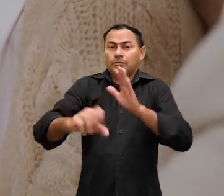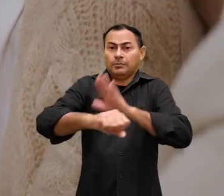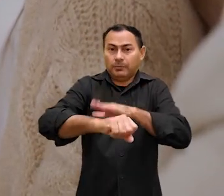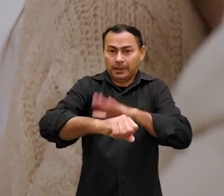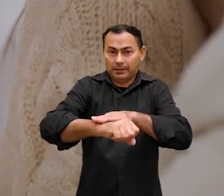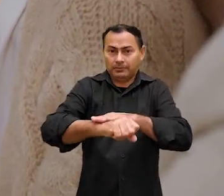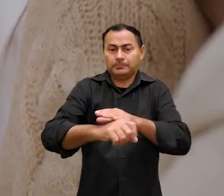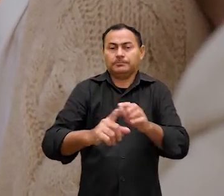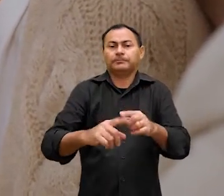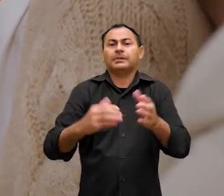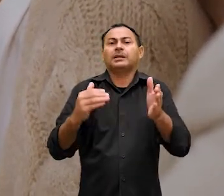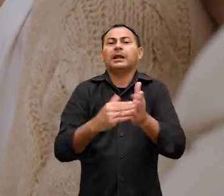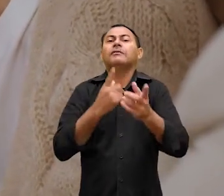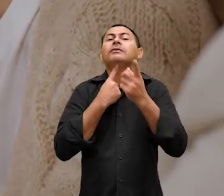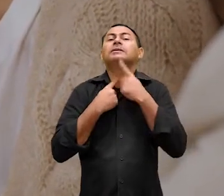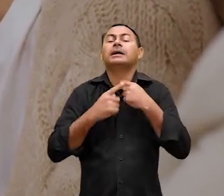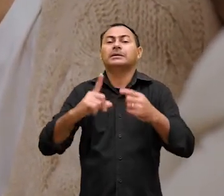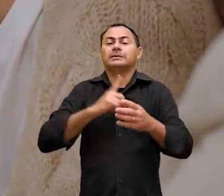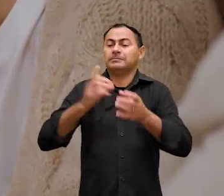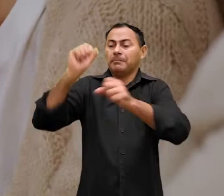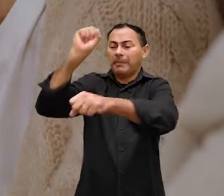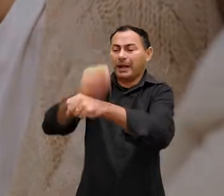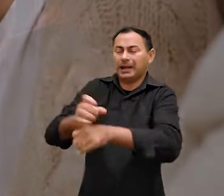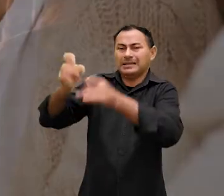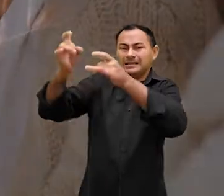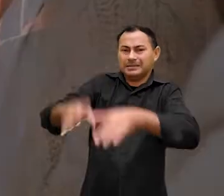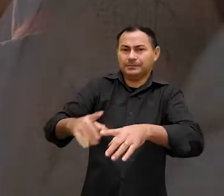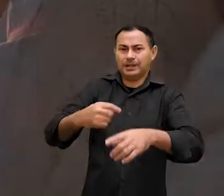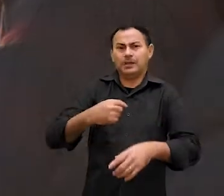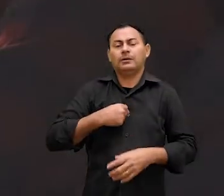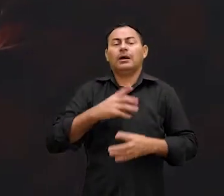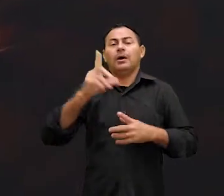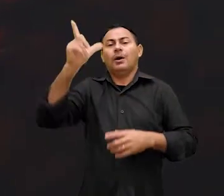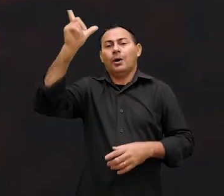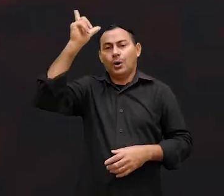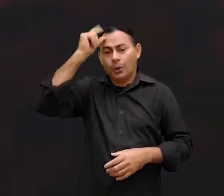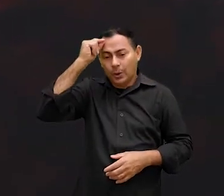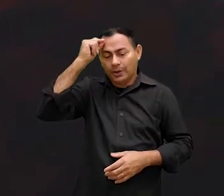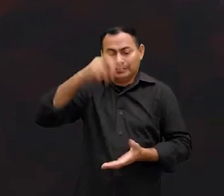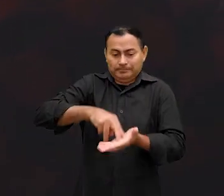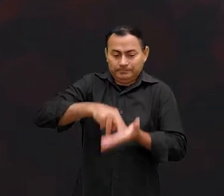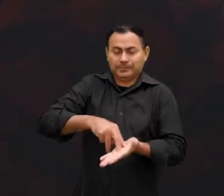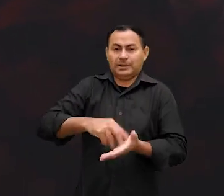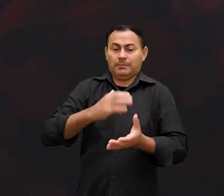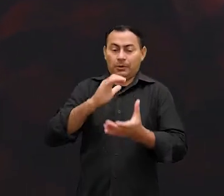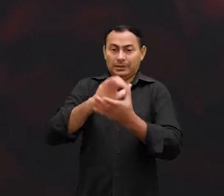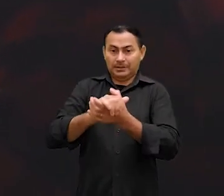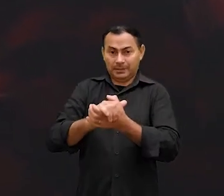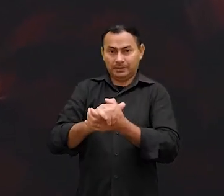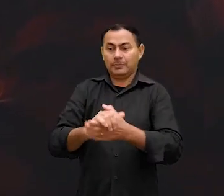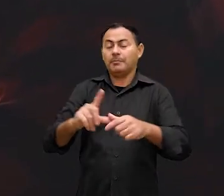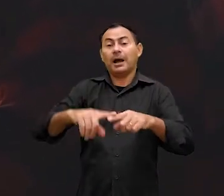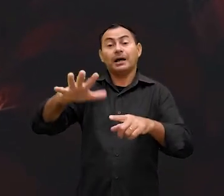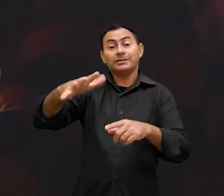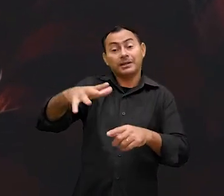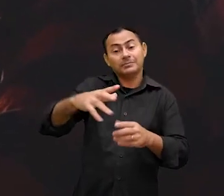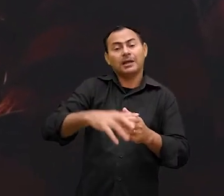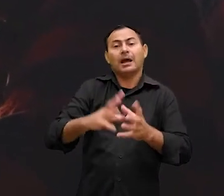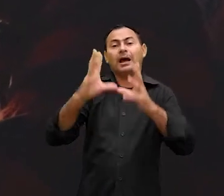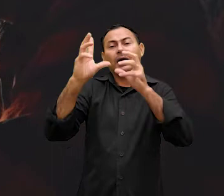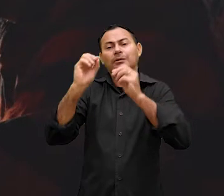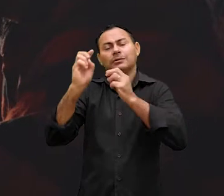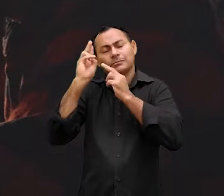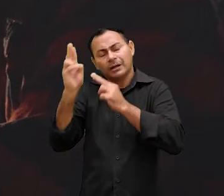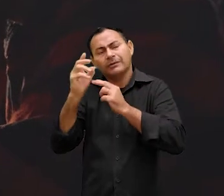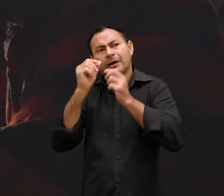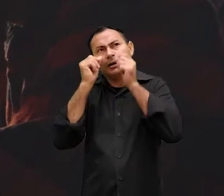momentos, até vontade de desistir. Estou aliviado por não ter desistido do meu casamento. Às vezes, quando me deito à noite,